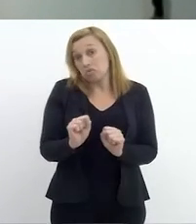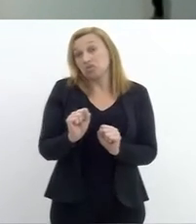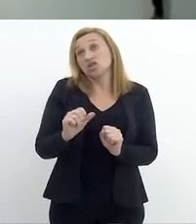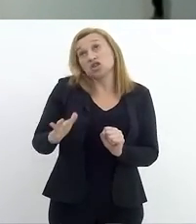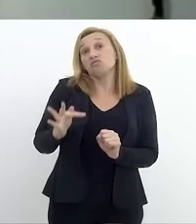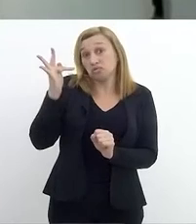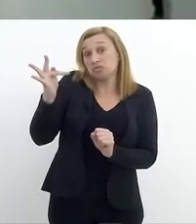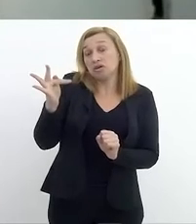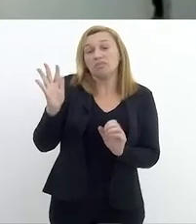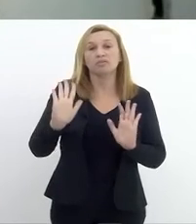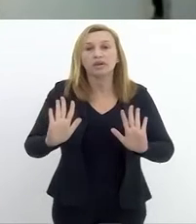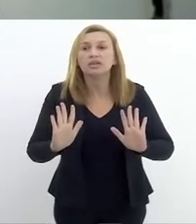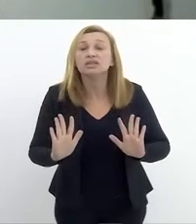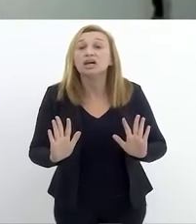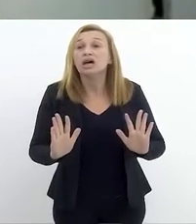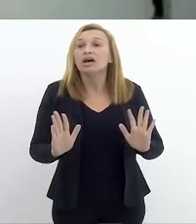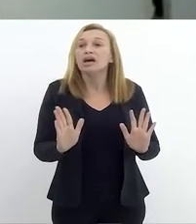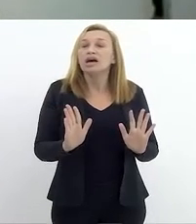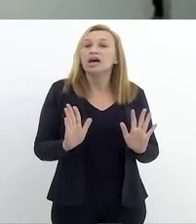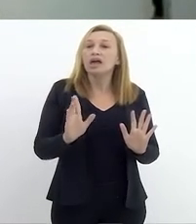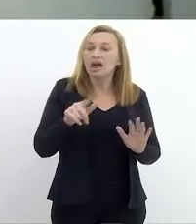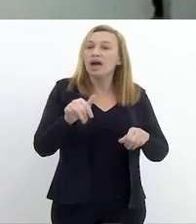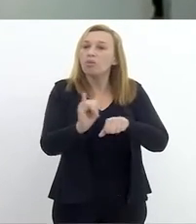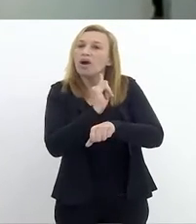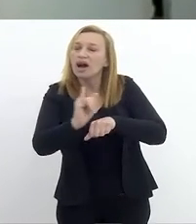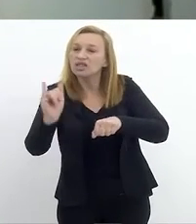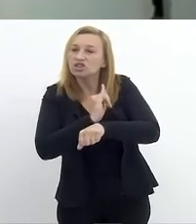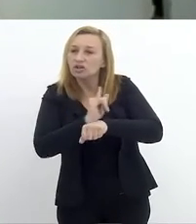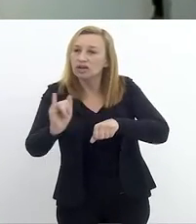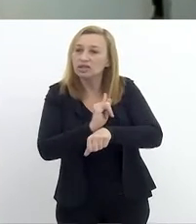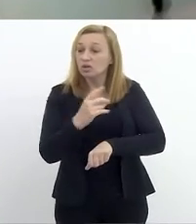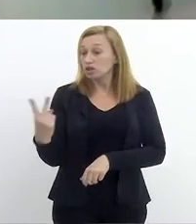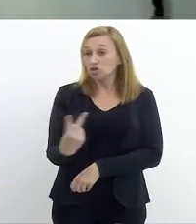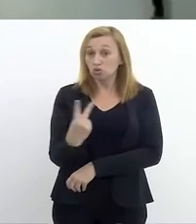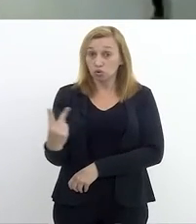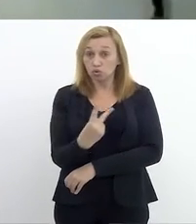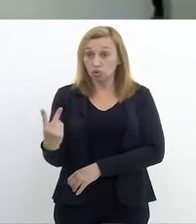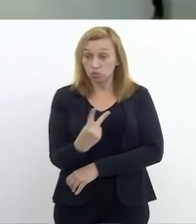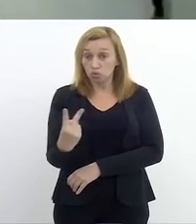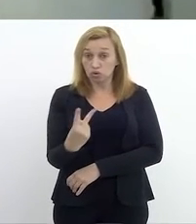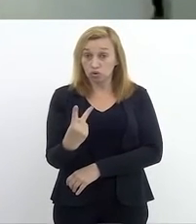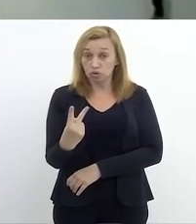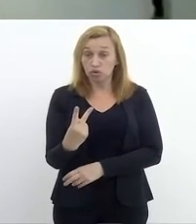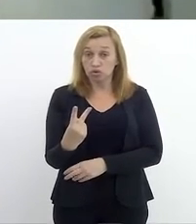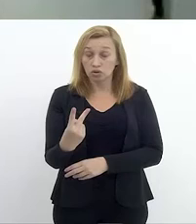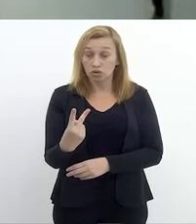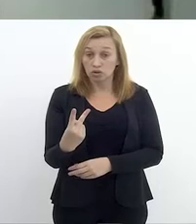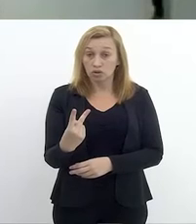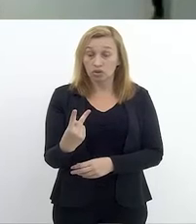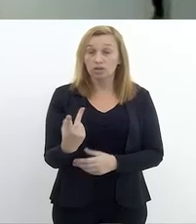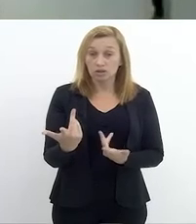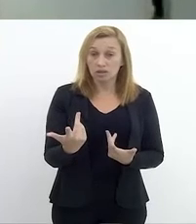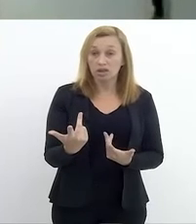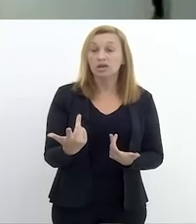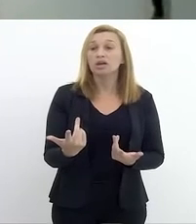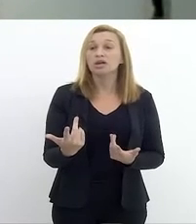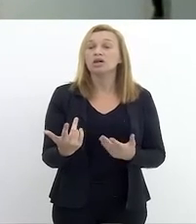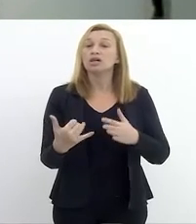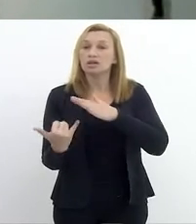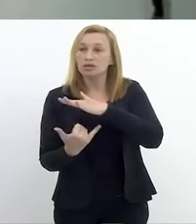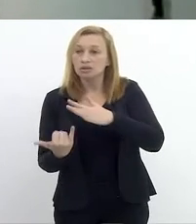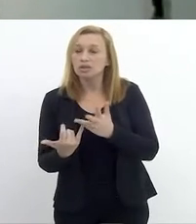seja transformado em vacina, no caso, ou em medicamentos, quem sabe um dia.